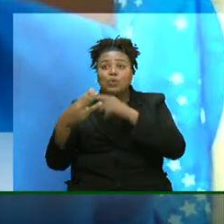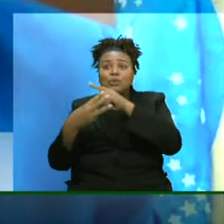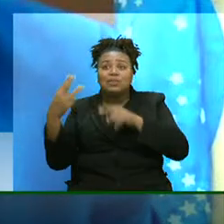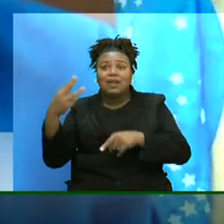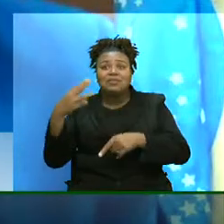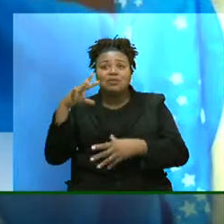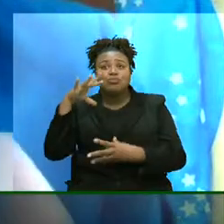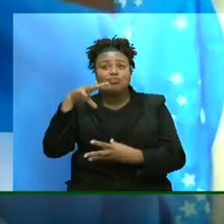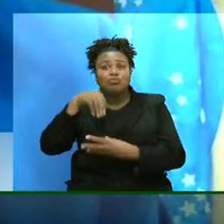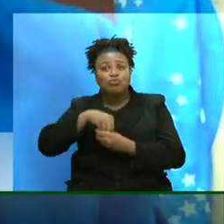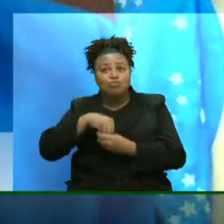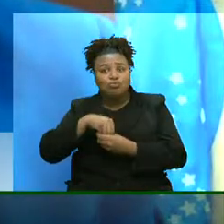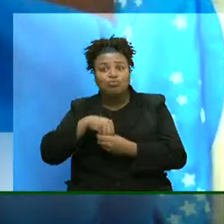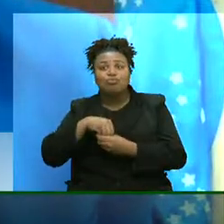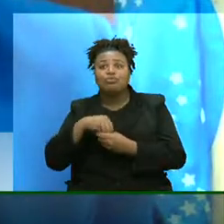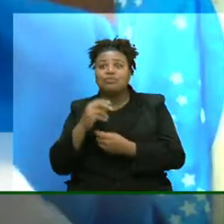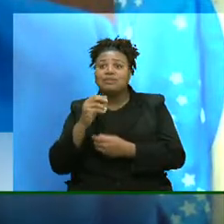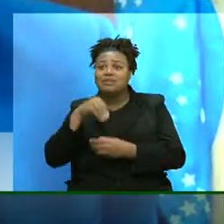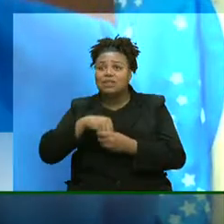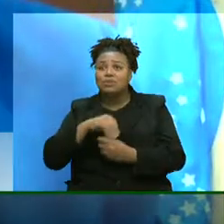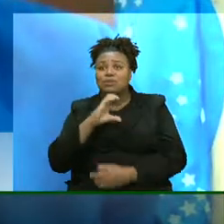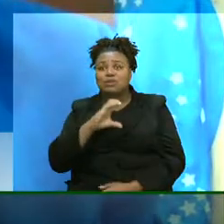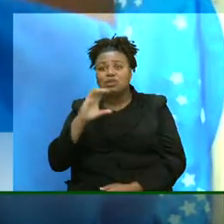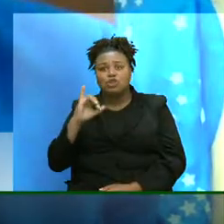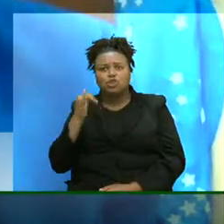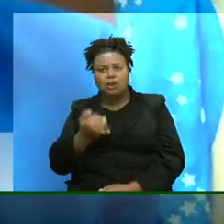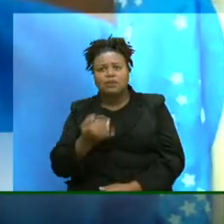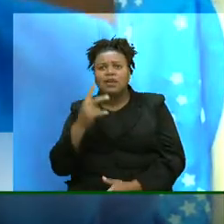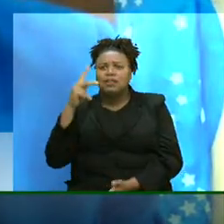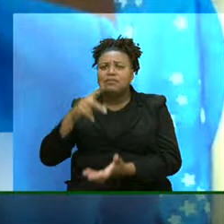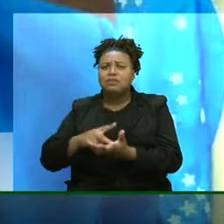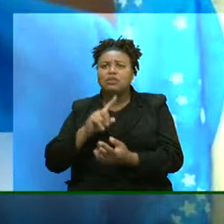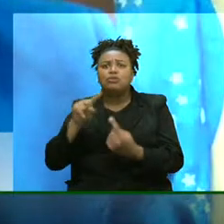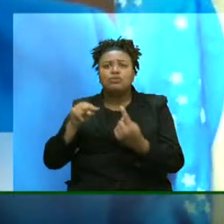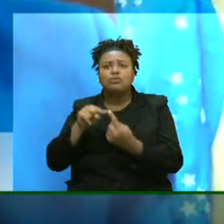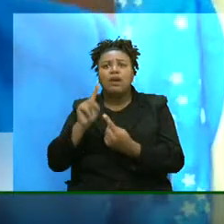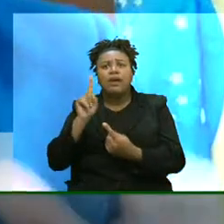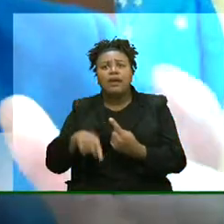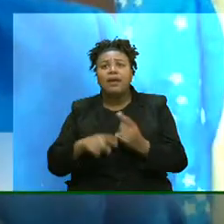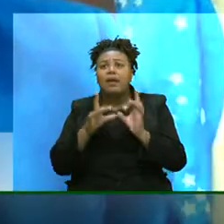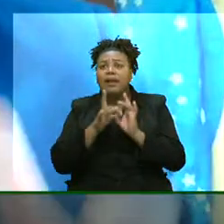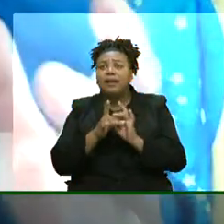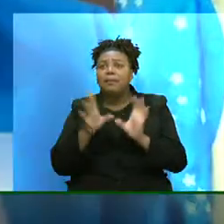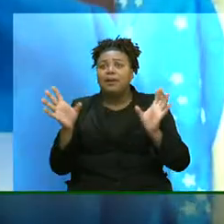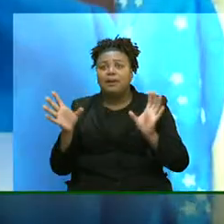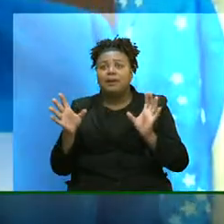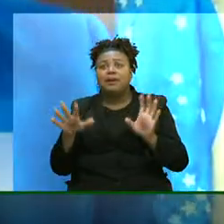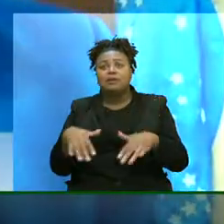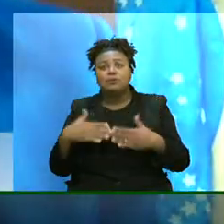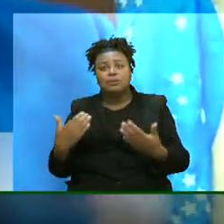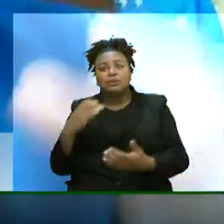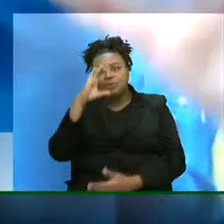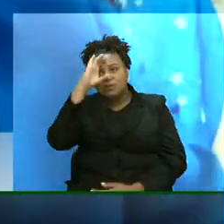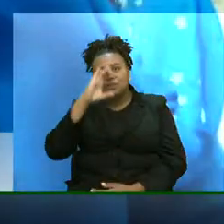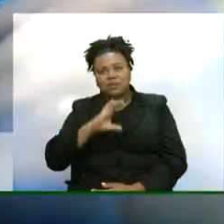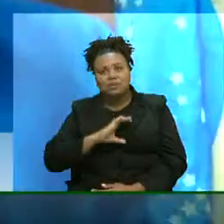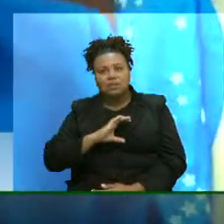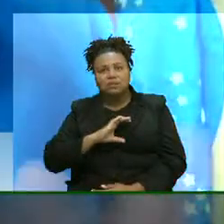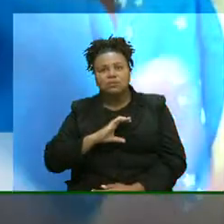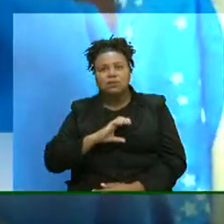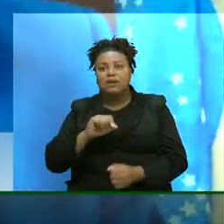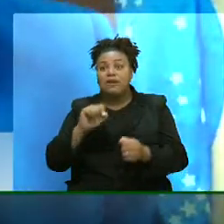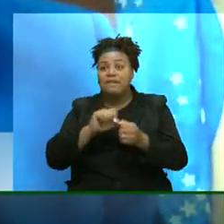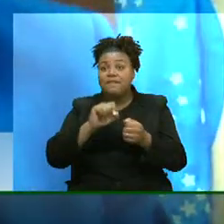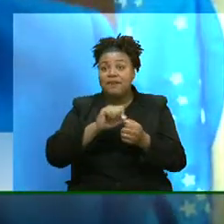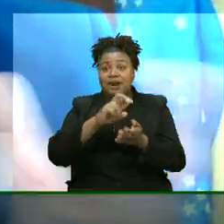apensados na CCJ. E, na verdade, a minha intenção era exatamente a de isentar quando o cidadão ele